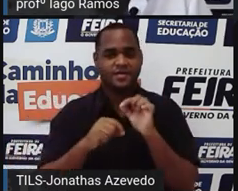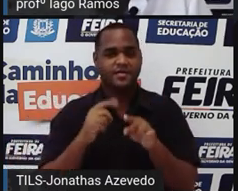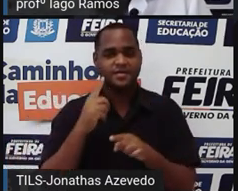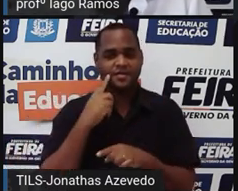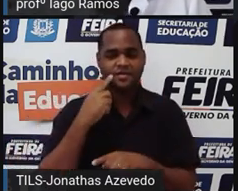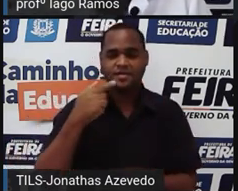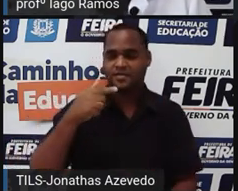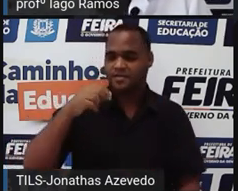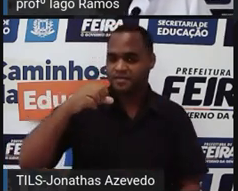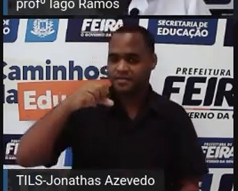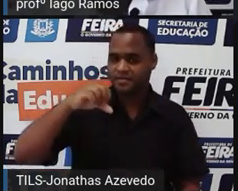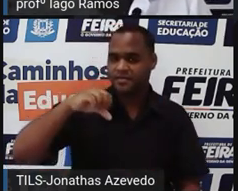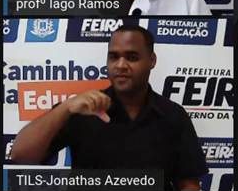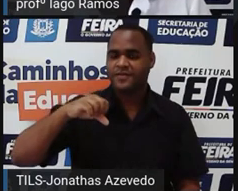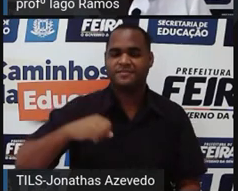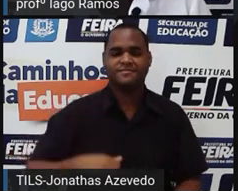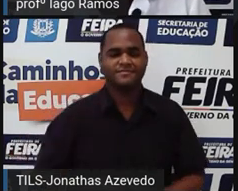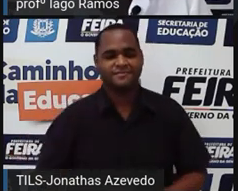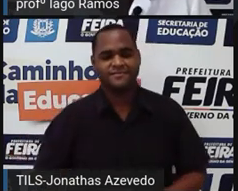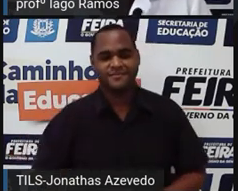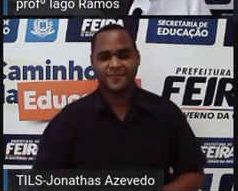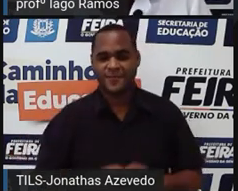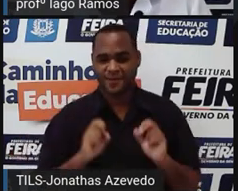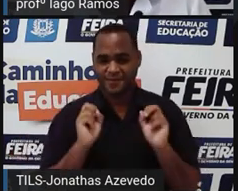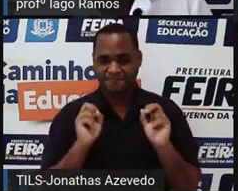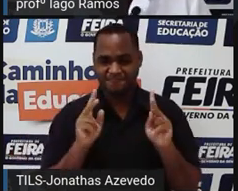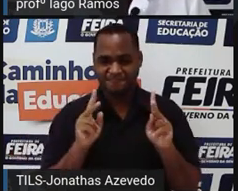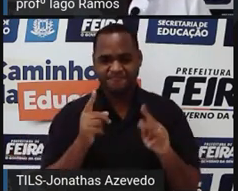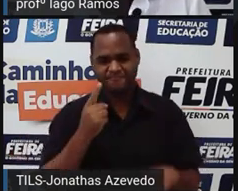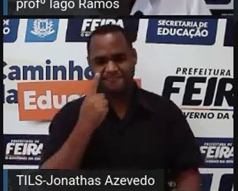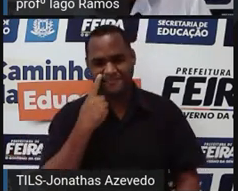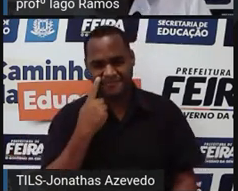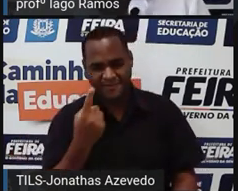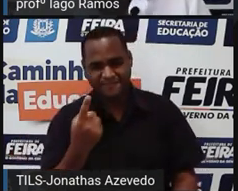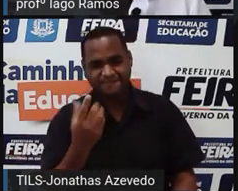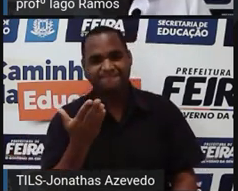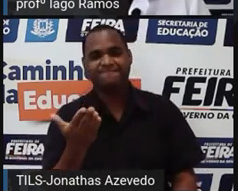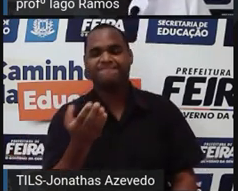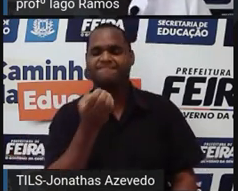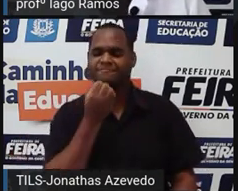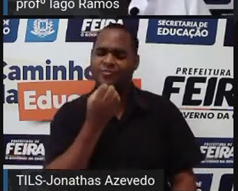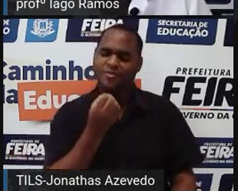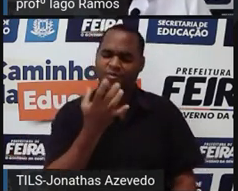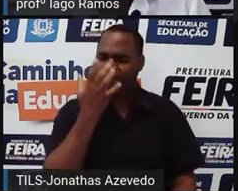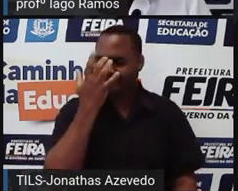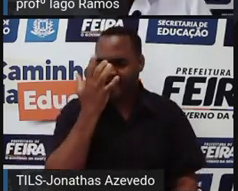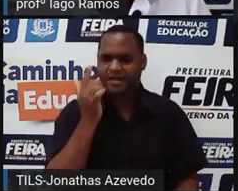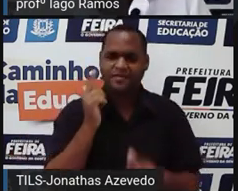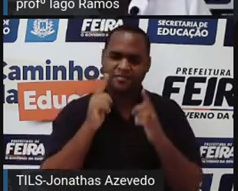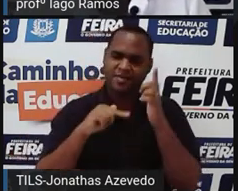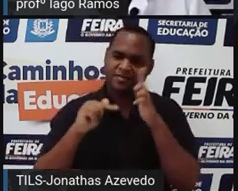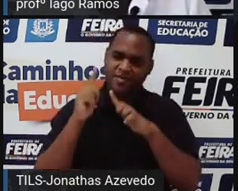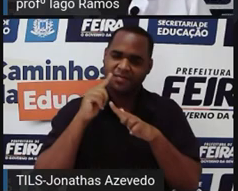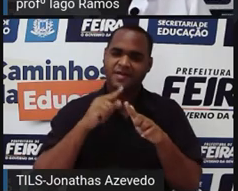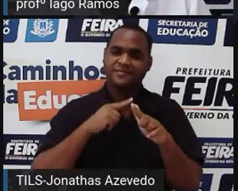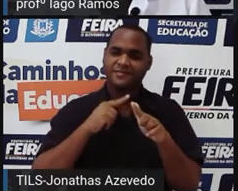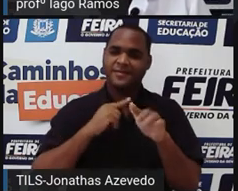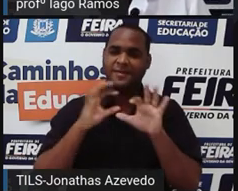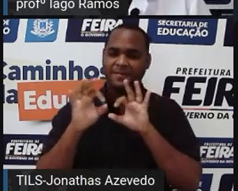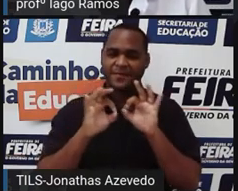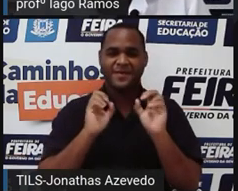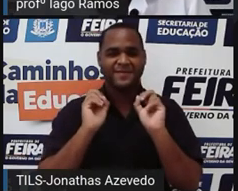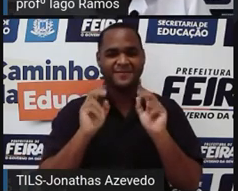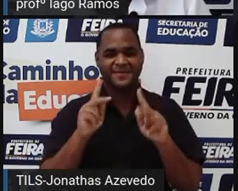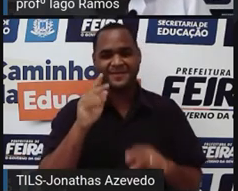dar 729, tá bom? Então veja, é tranquilo, é bacaninha de fazer,